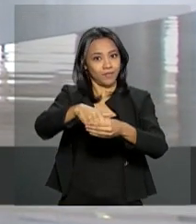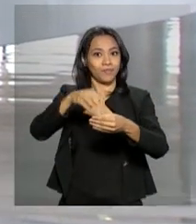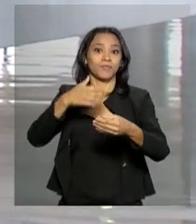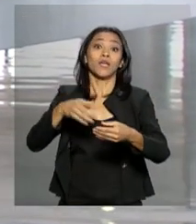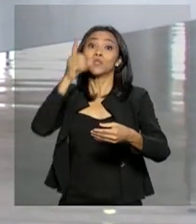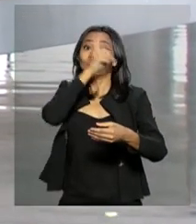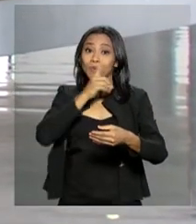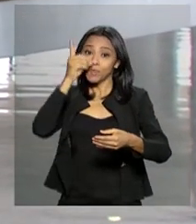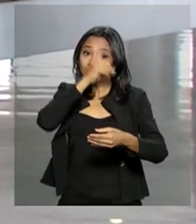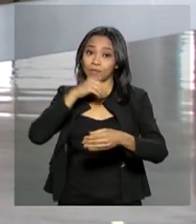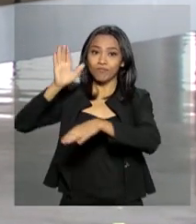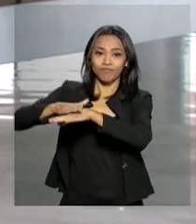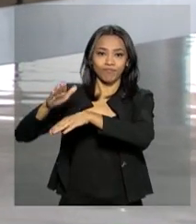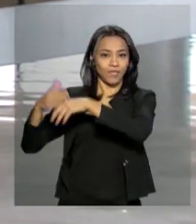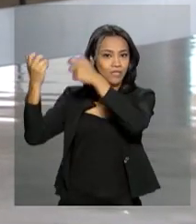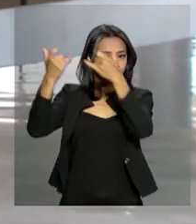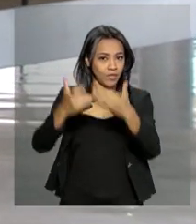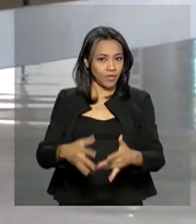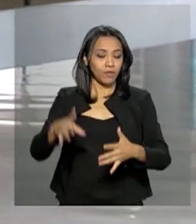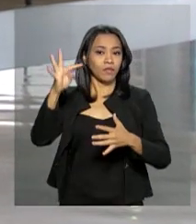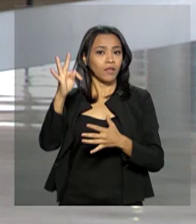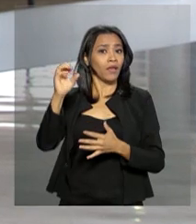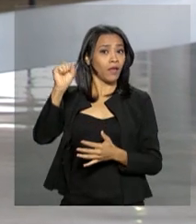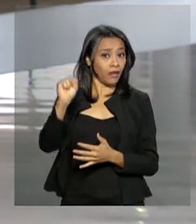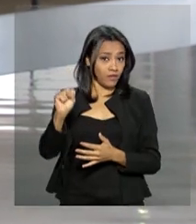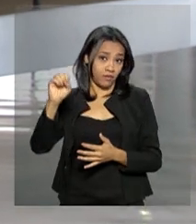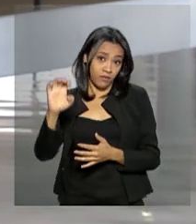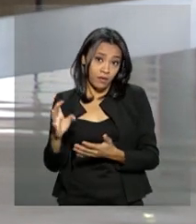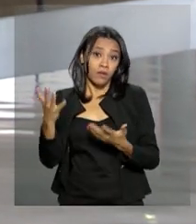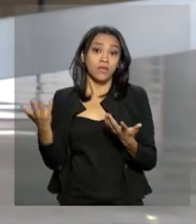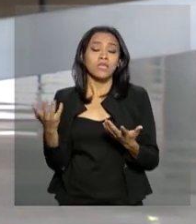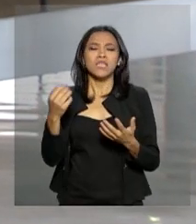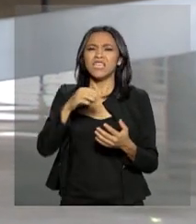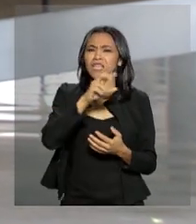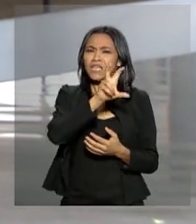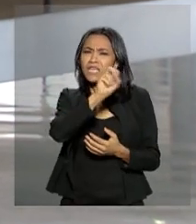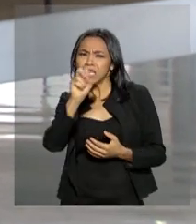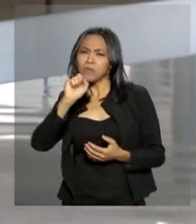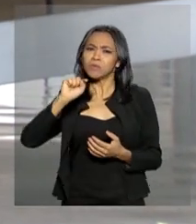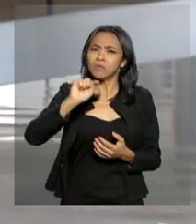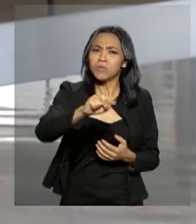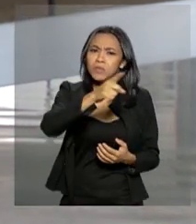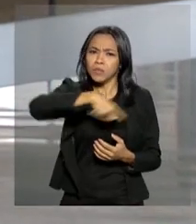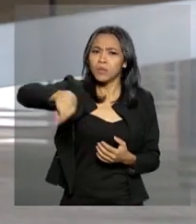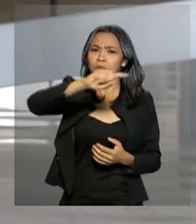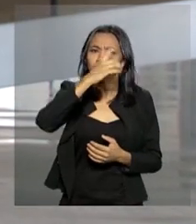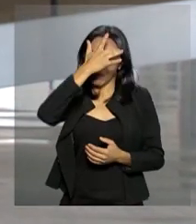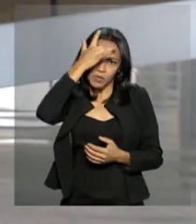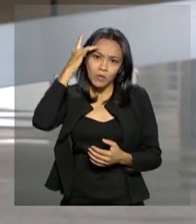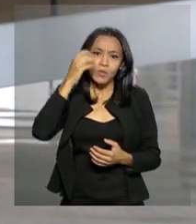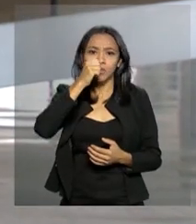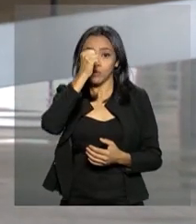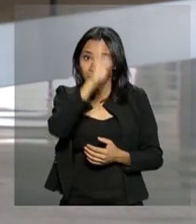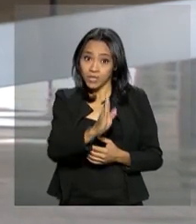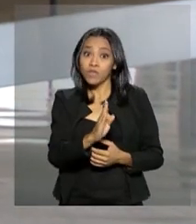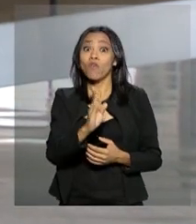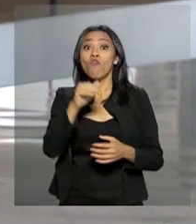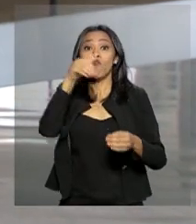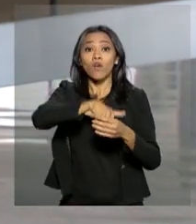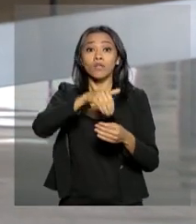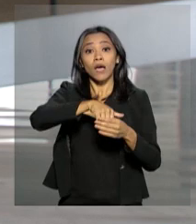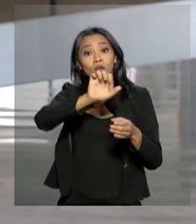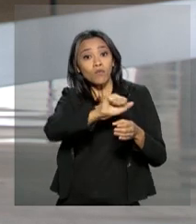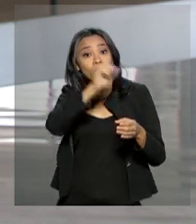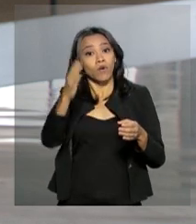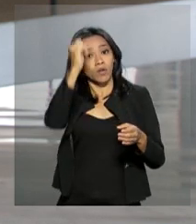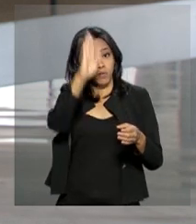o tribunal superior eleitoral e cerca de 500 mil brasileiros puderam votar no exterior o presidente